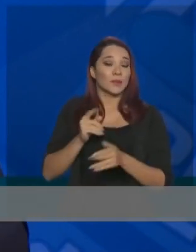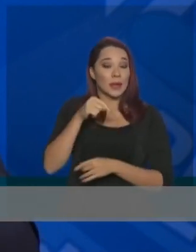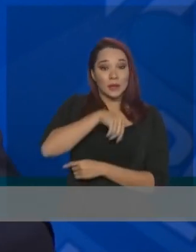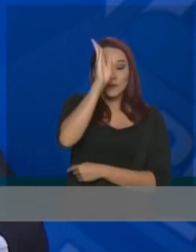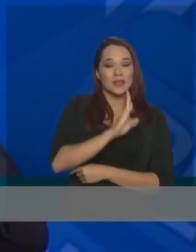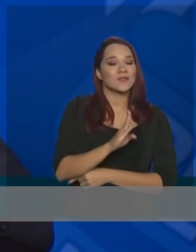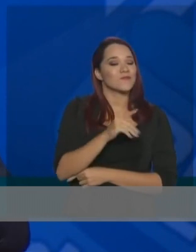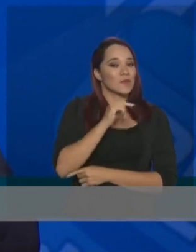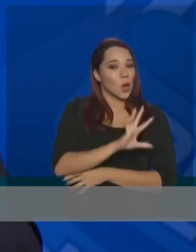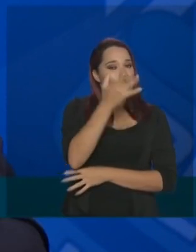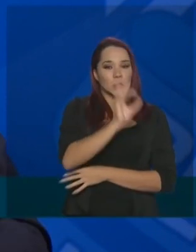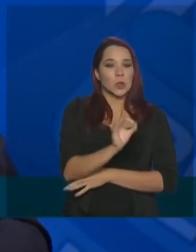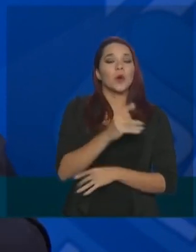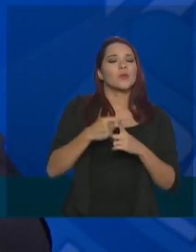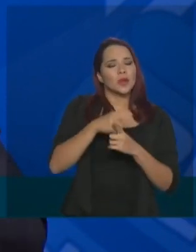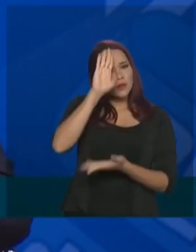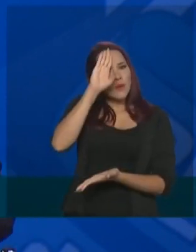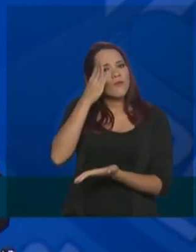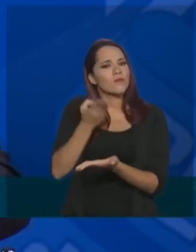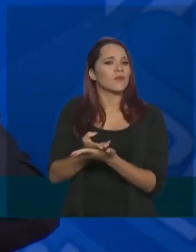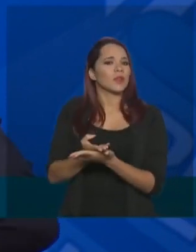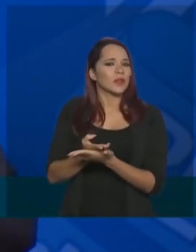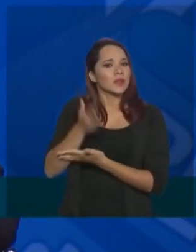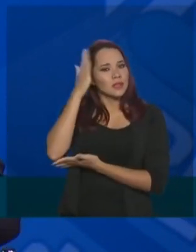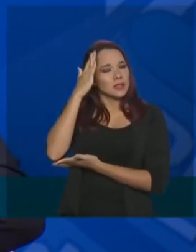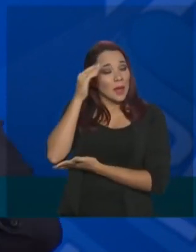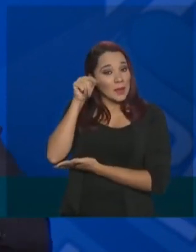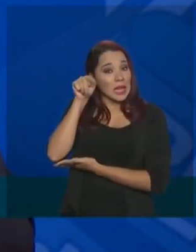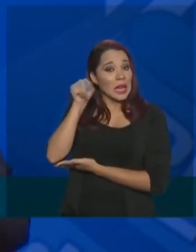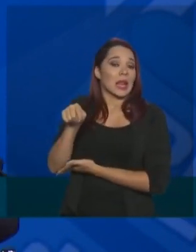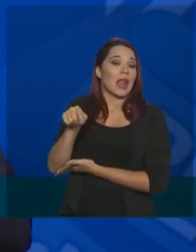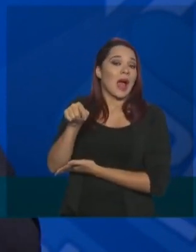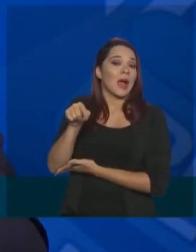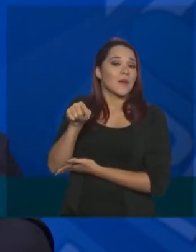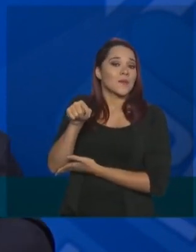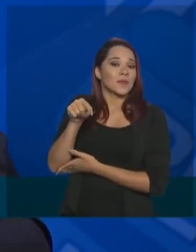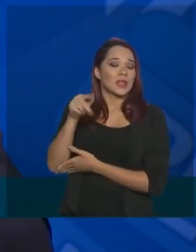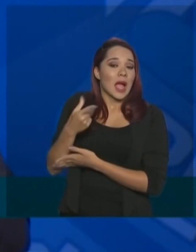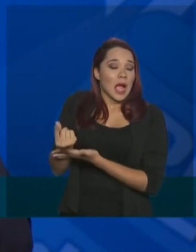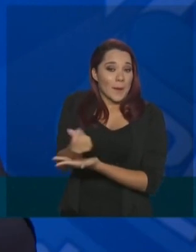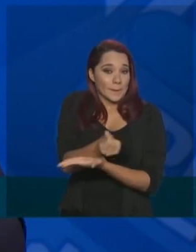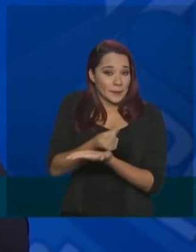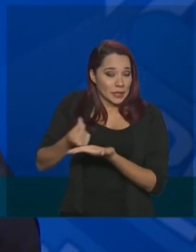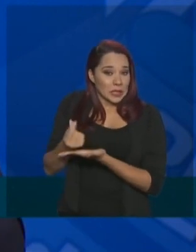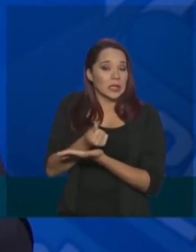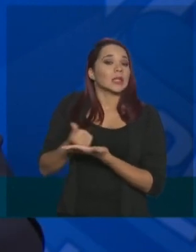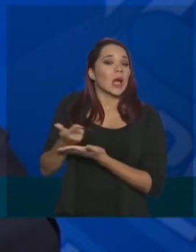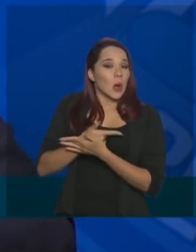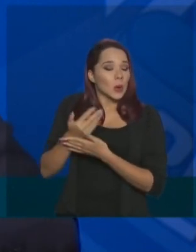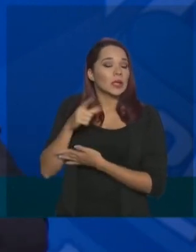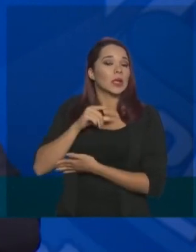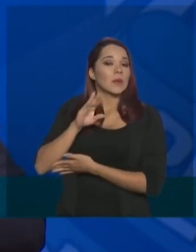aconteceu porque porque eles estão confiando então na na tomada de diana linha de capital disponível